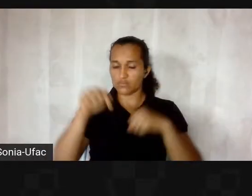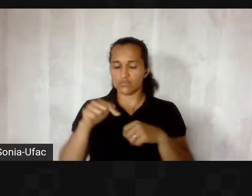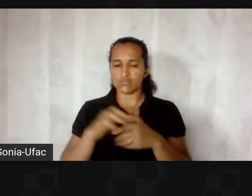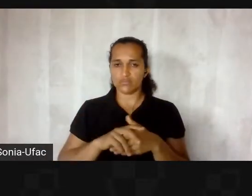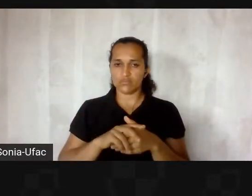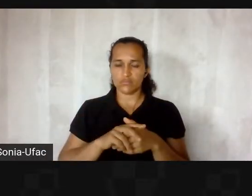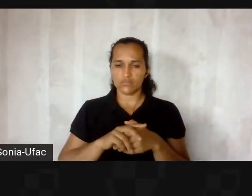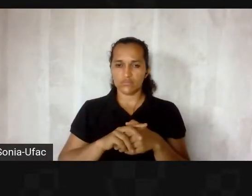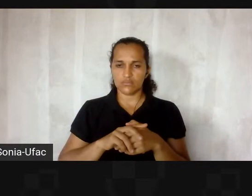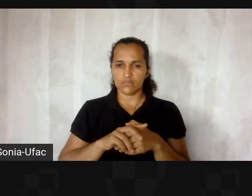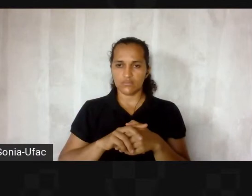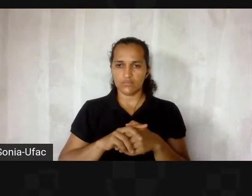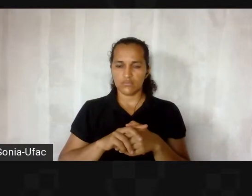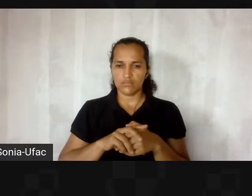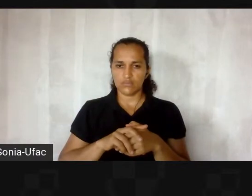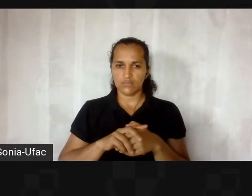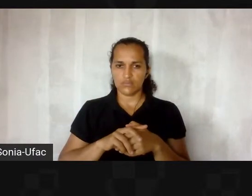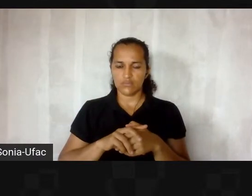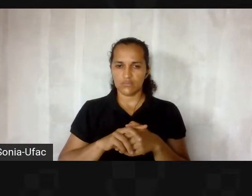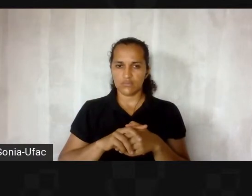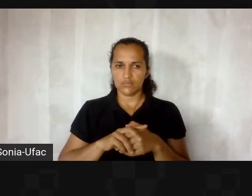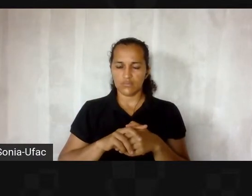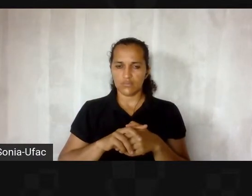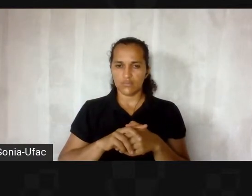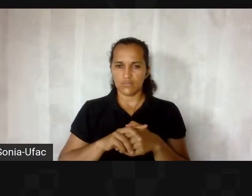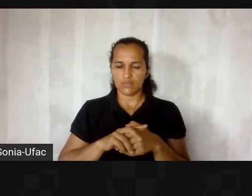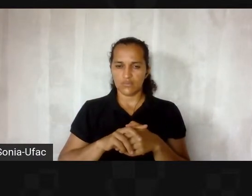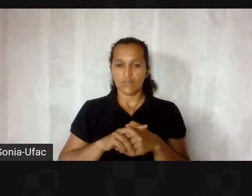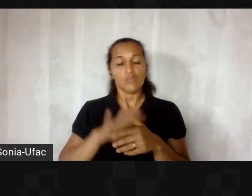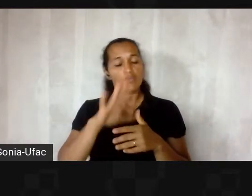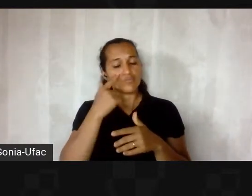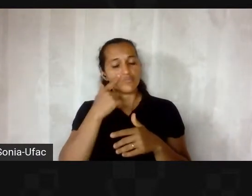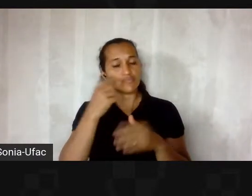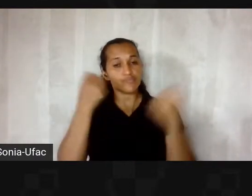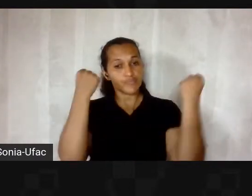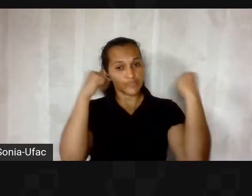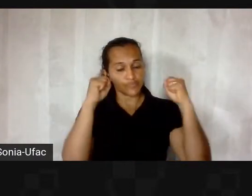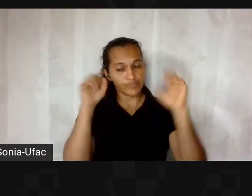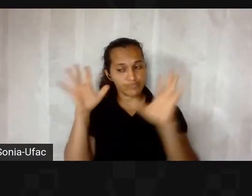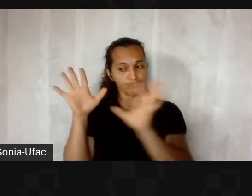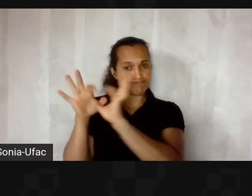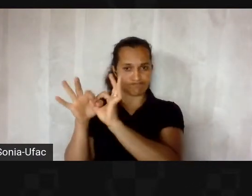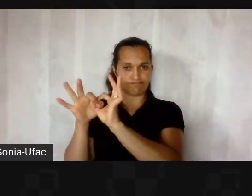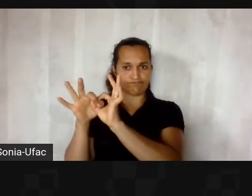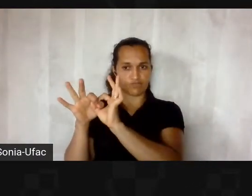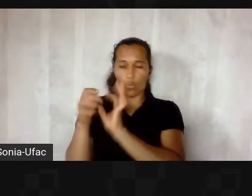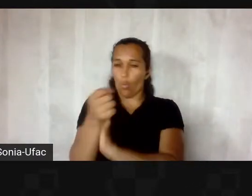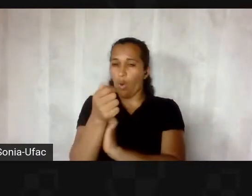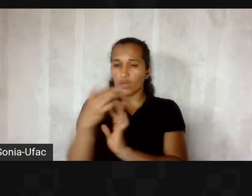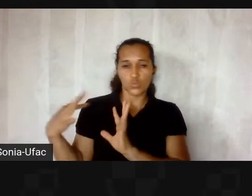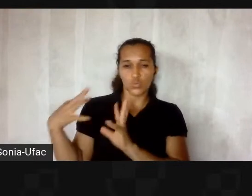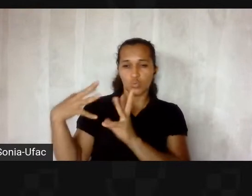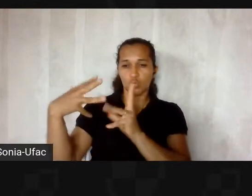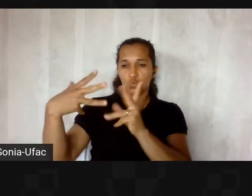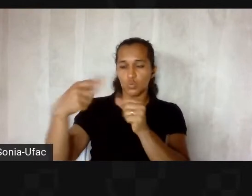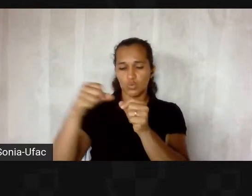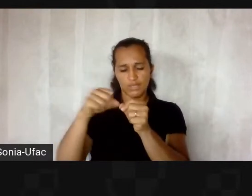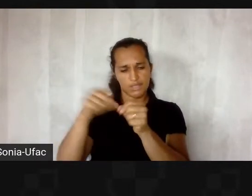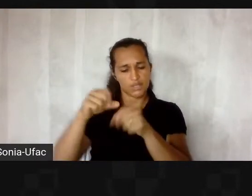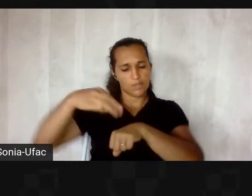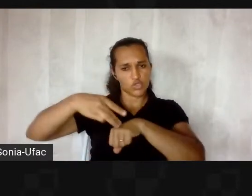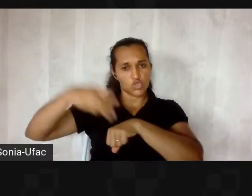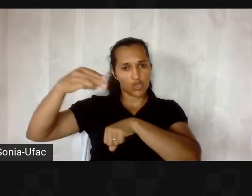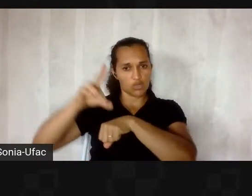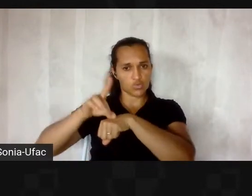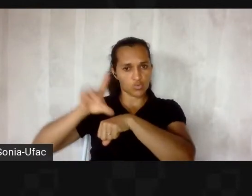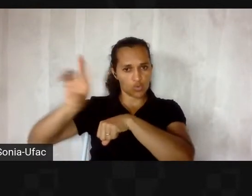que, através de um convênio, quase todos fizeram mestrado e doutorado na Universidade